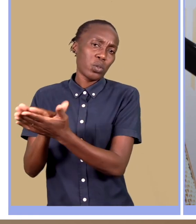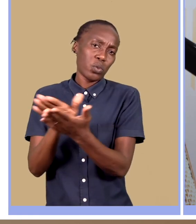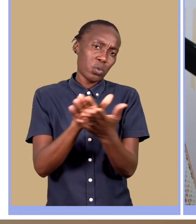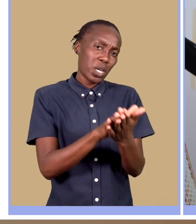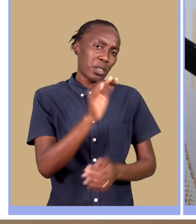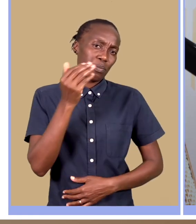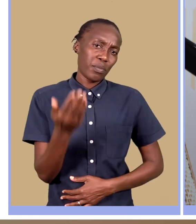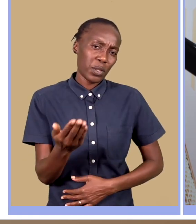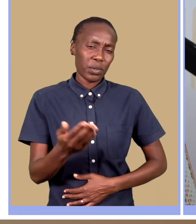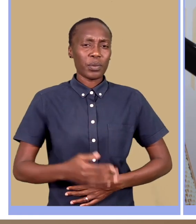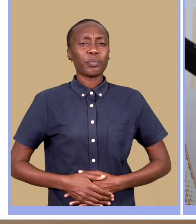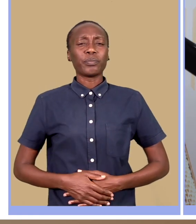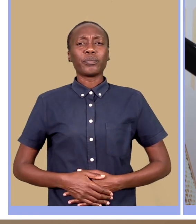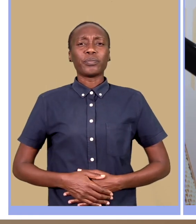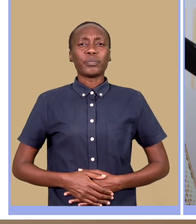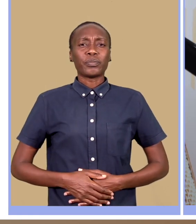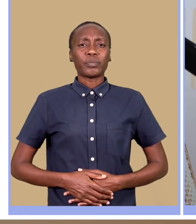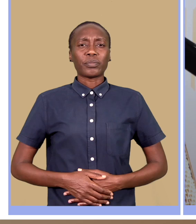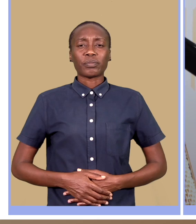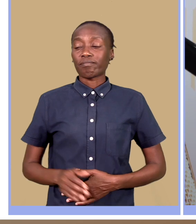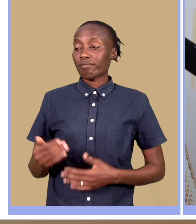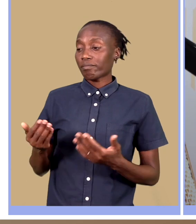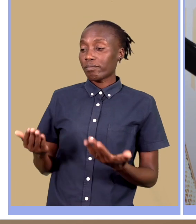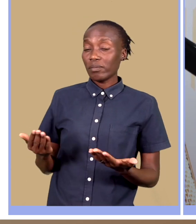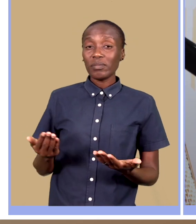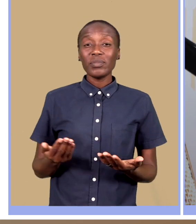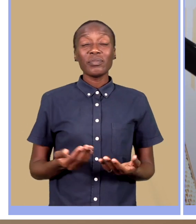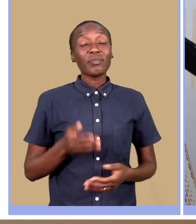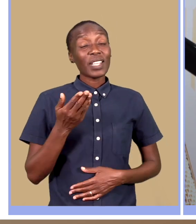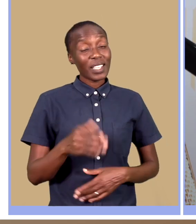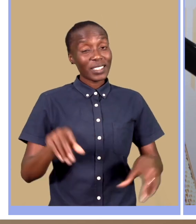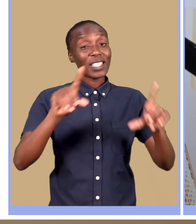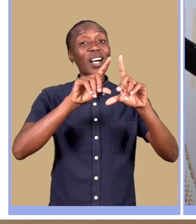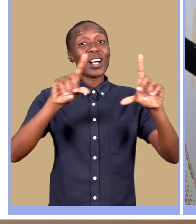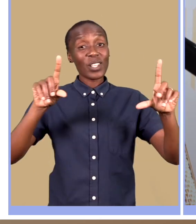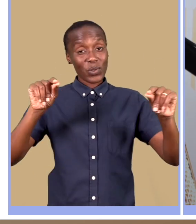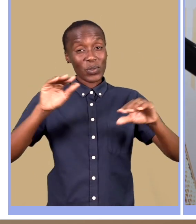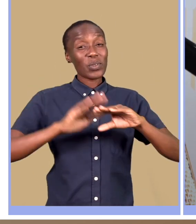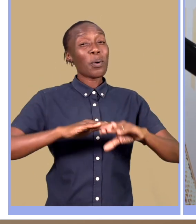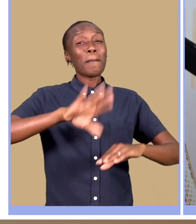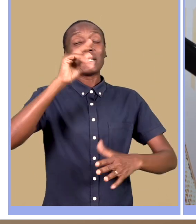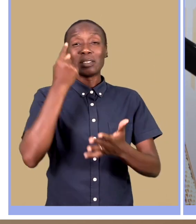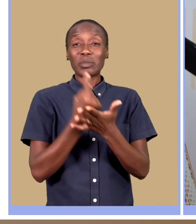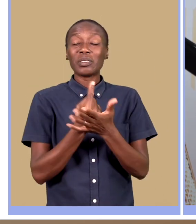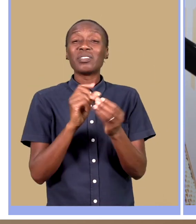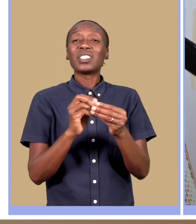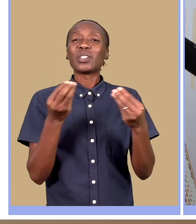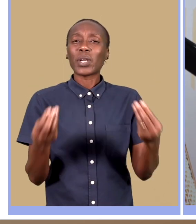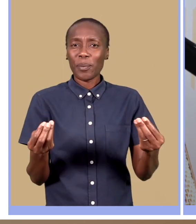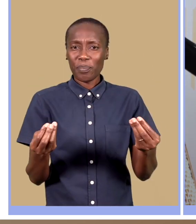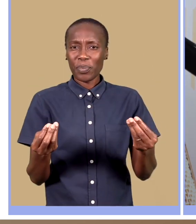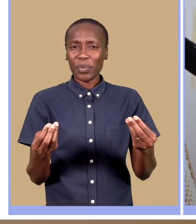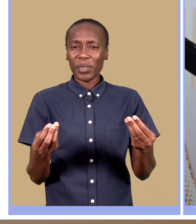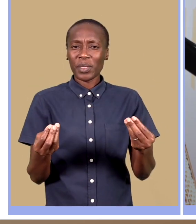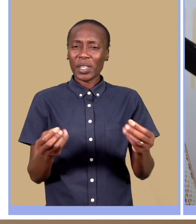lugar. Olha, esse é um assunto, mais uma vez, muito complexo. Por que muito complexo? Porque